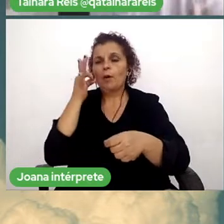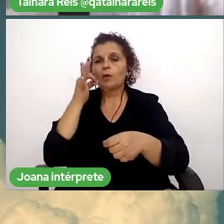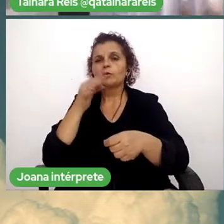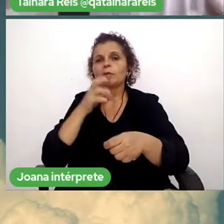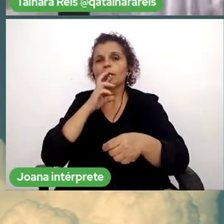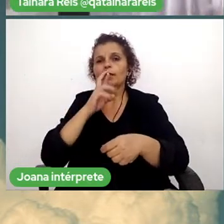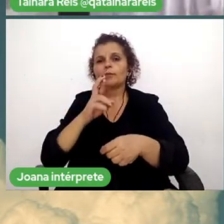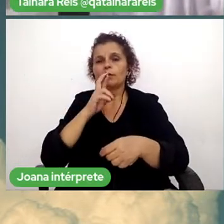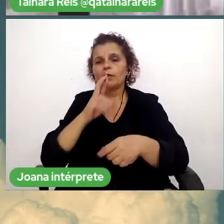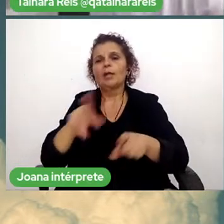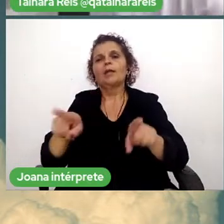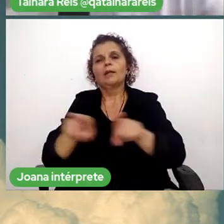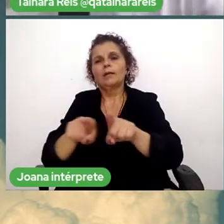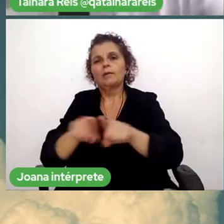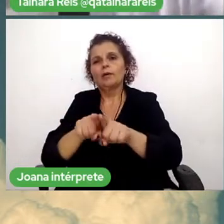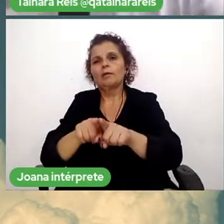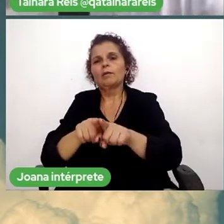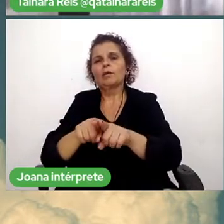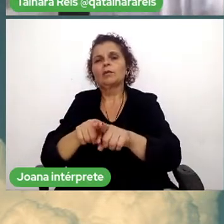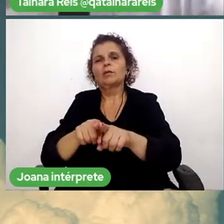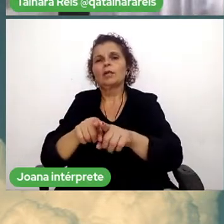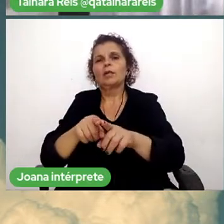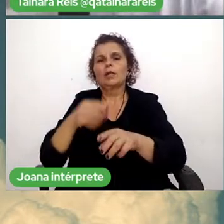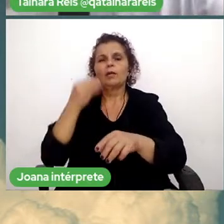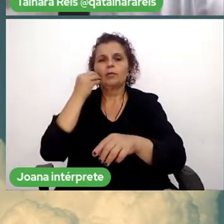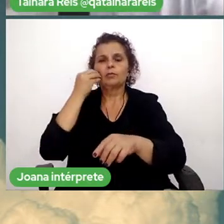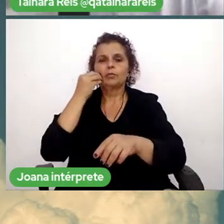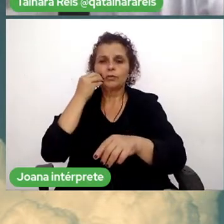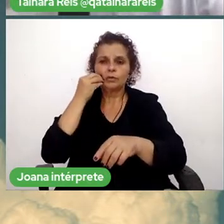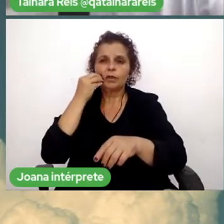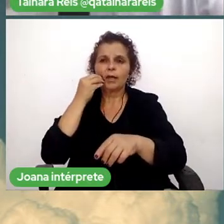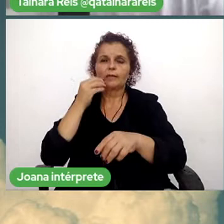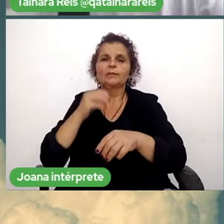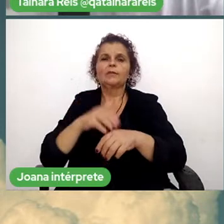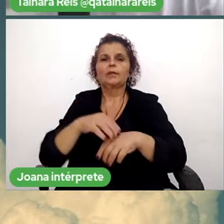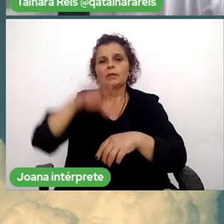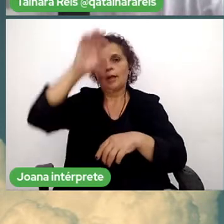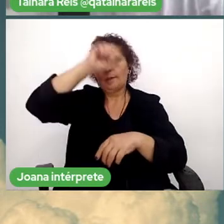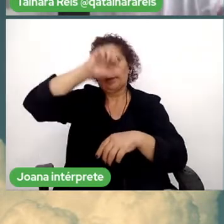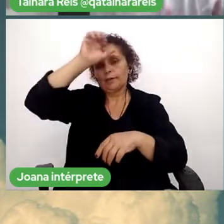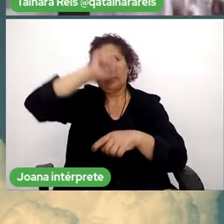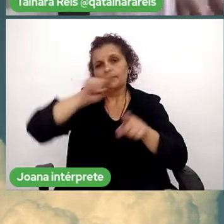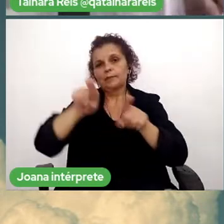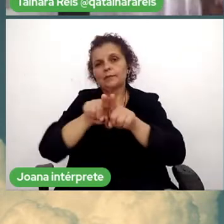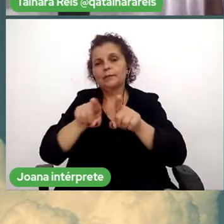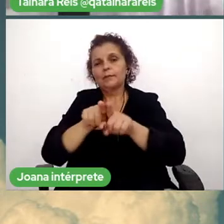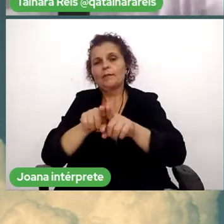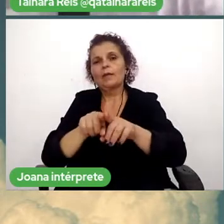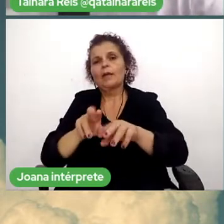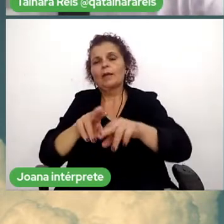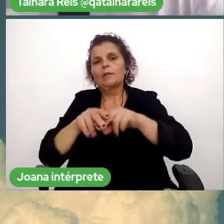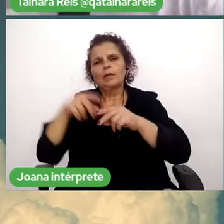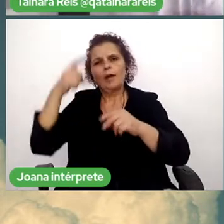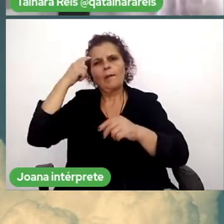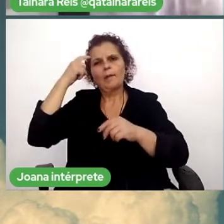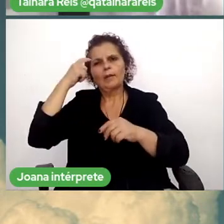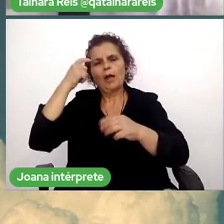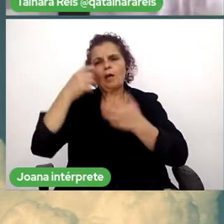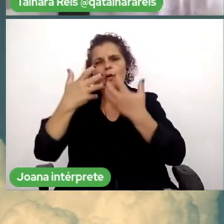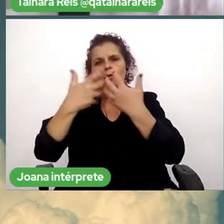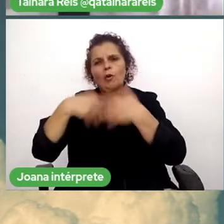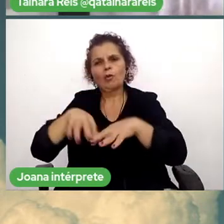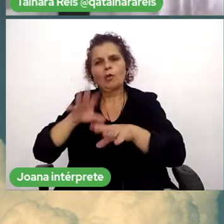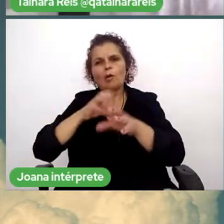faz parte dessa nossa abordagem. Então, com essa mentalidade que eu quero contagiar vocês